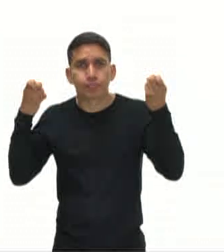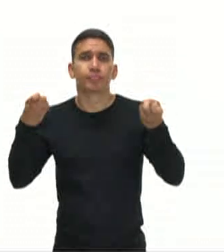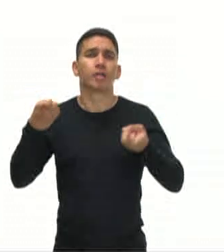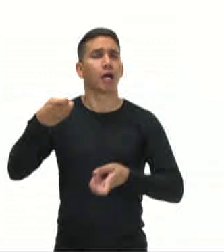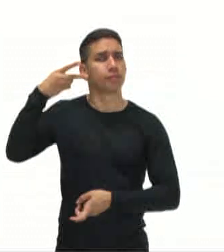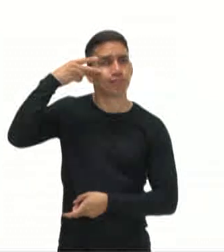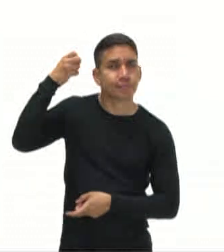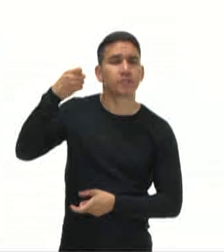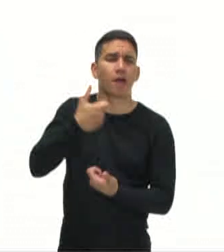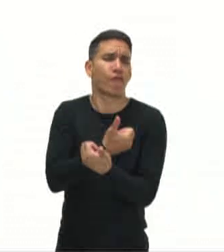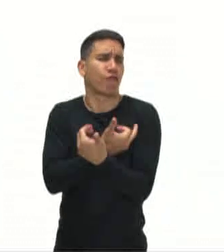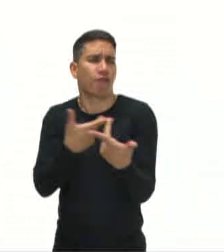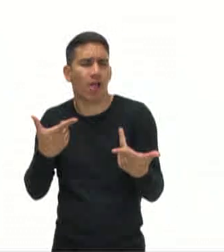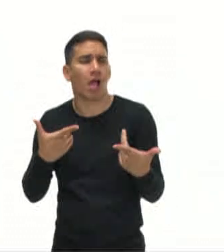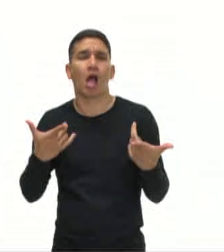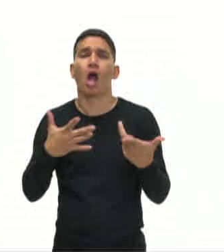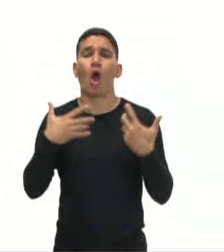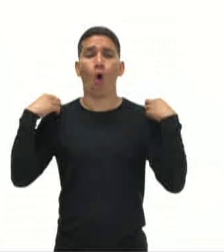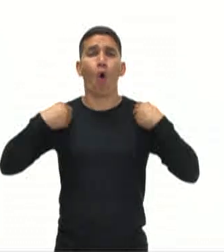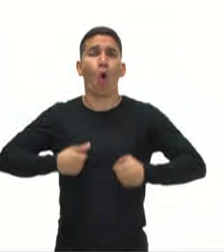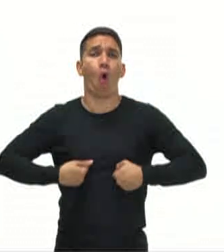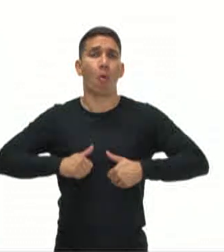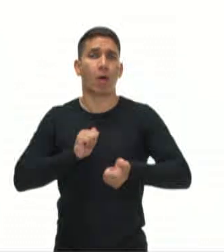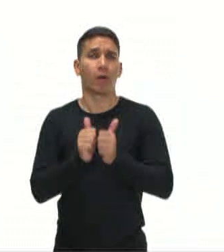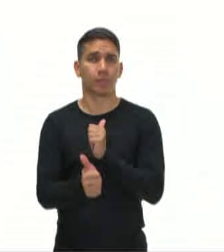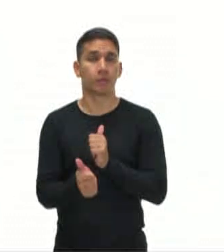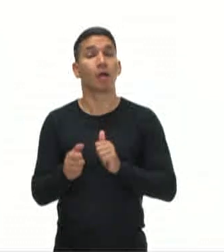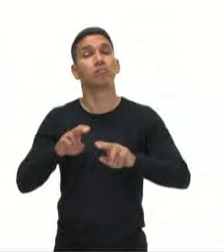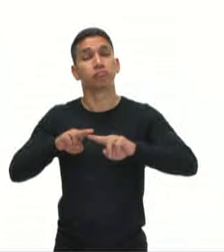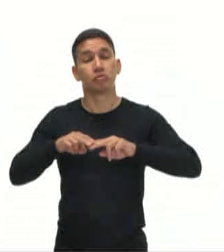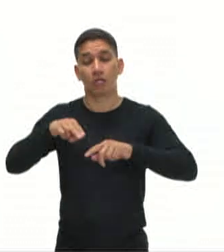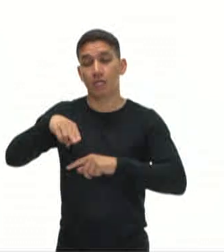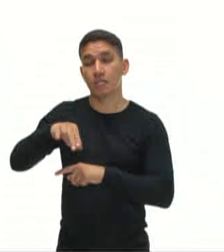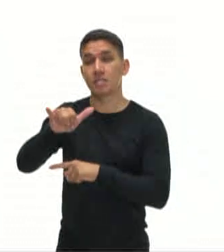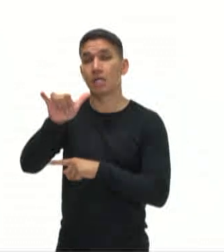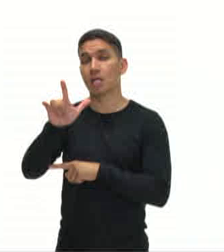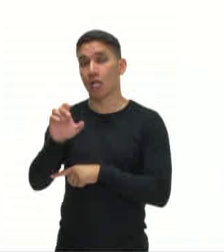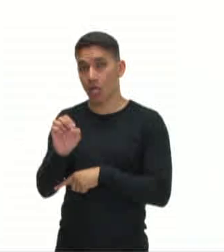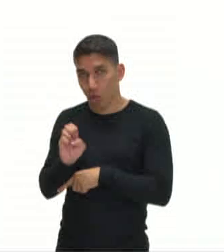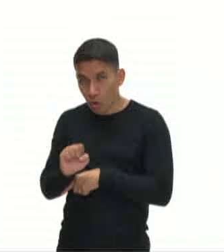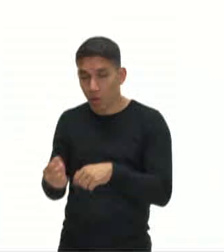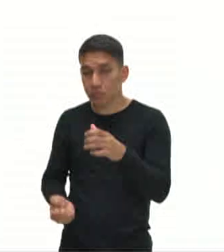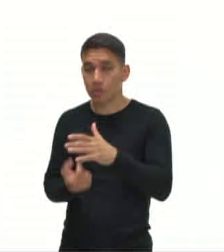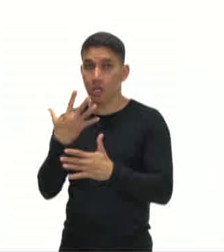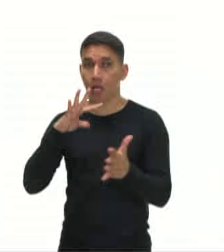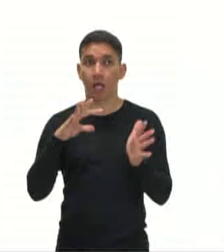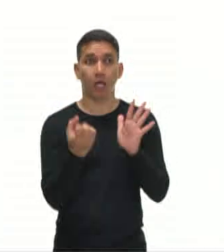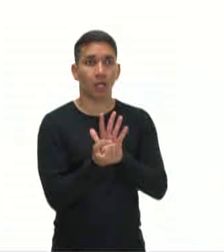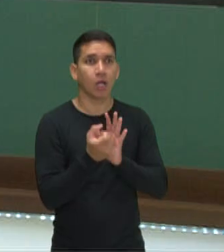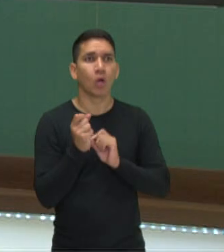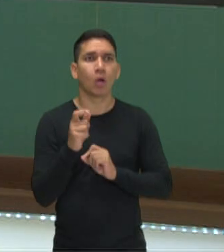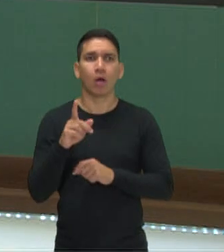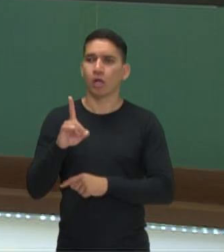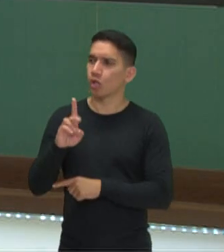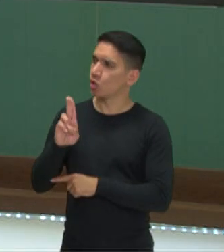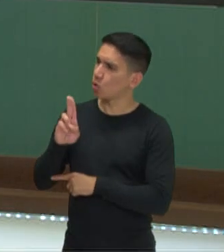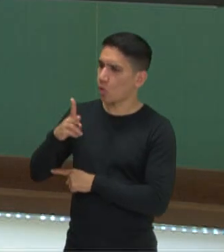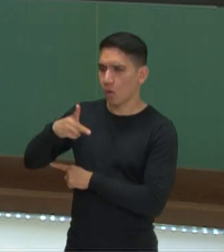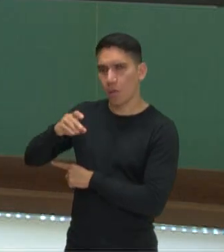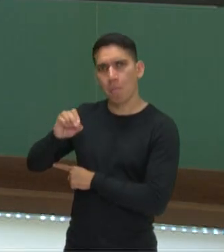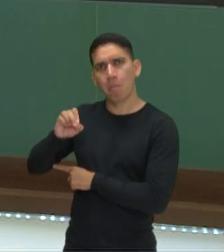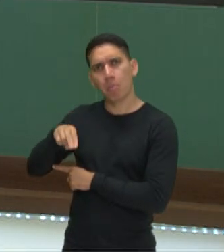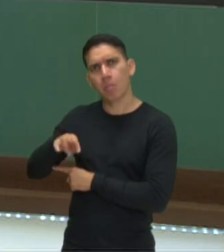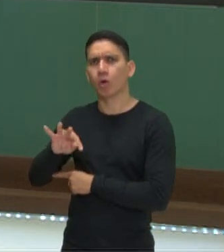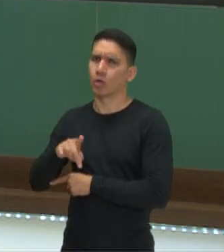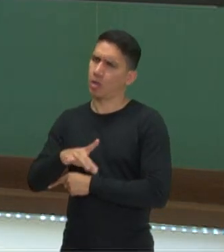entre outras roupas esportivas. O nylon foi desenvolvido e patenteado pela DuPont. Eu tenho quase